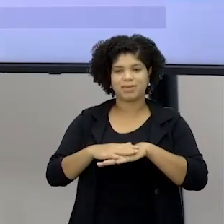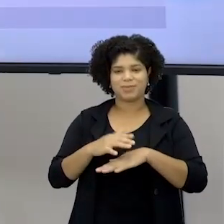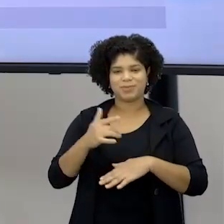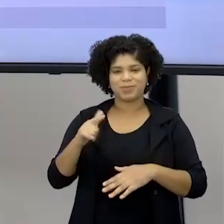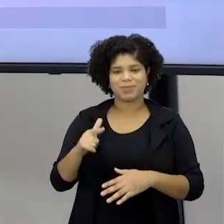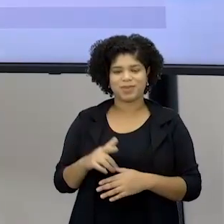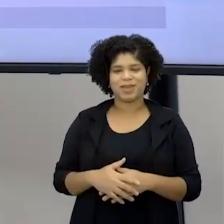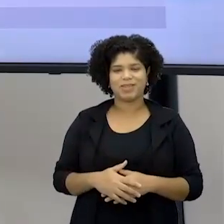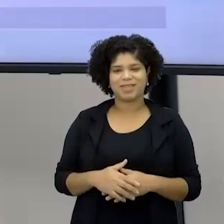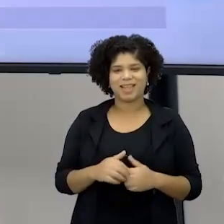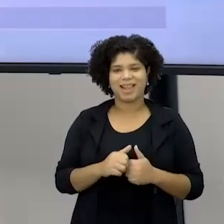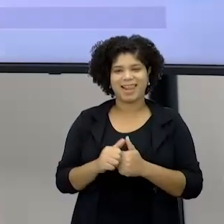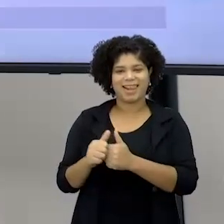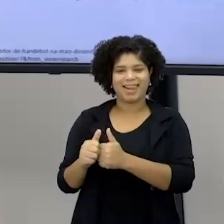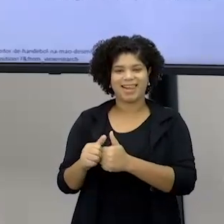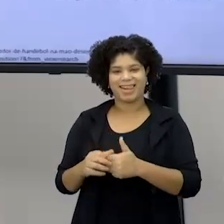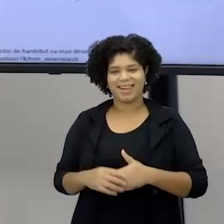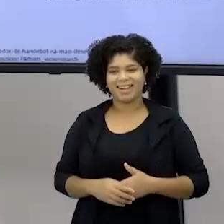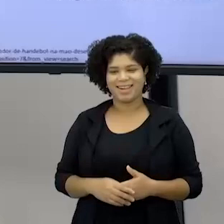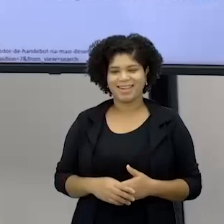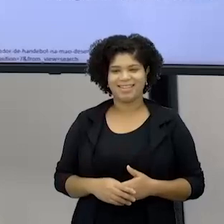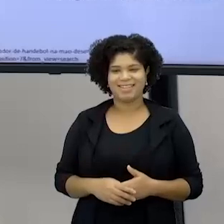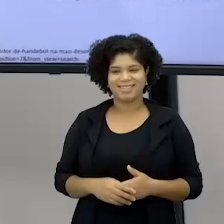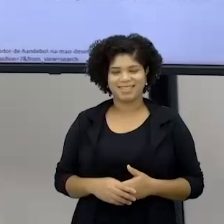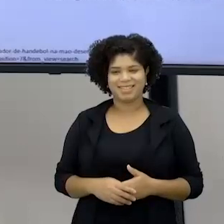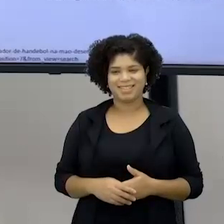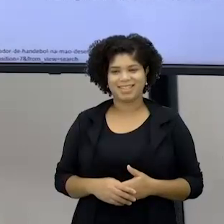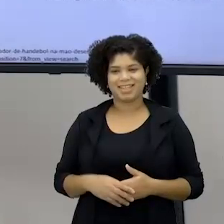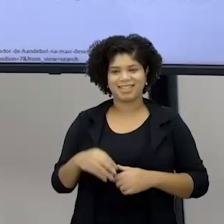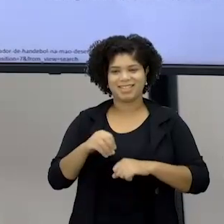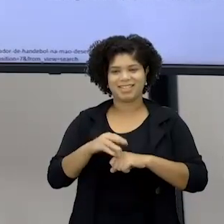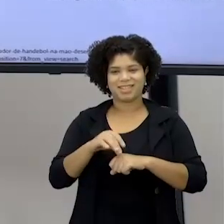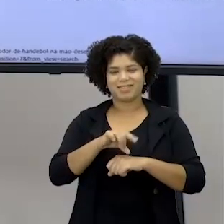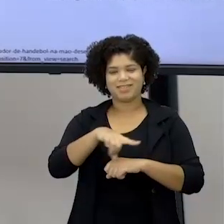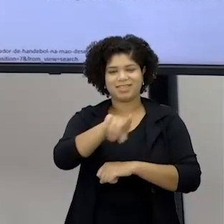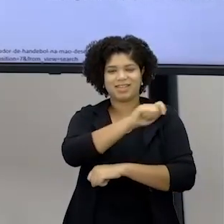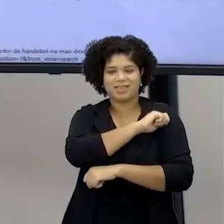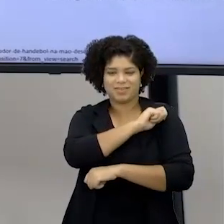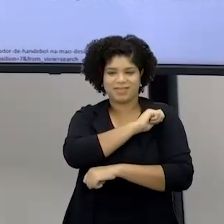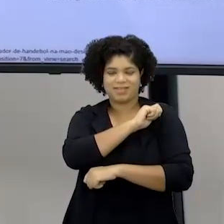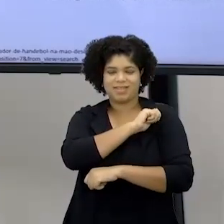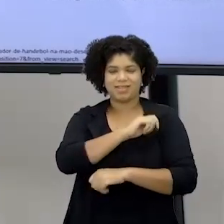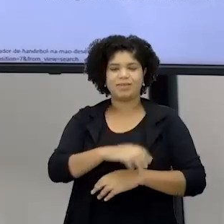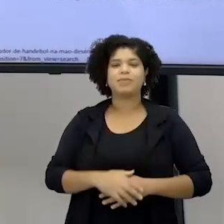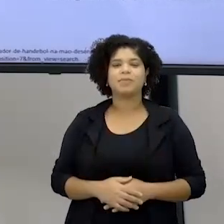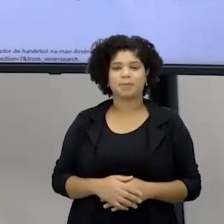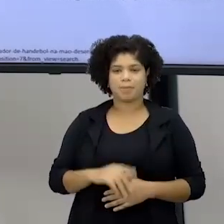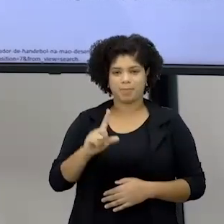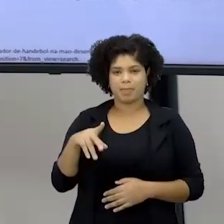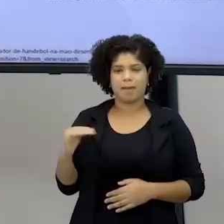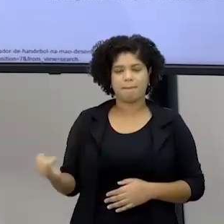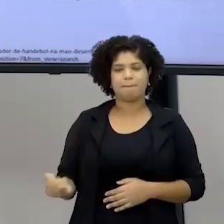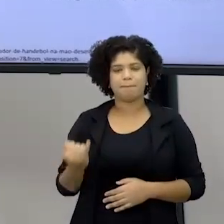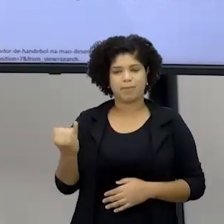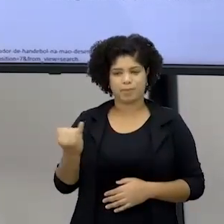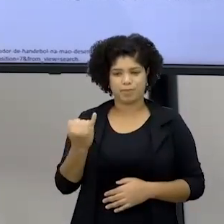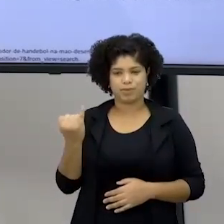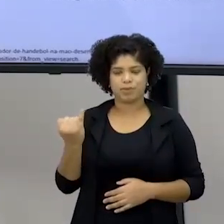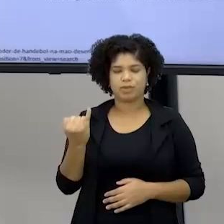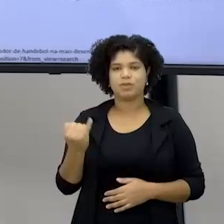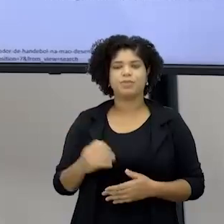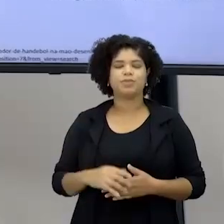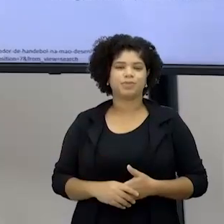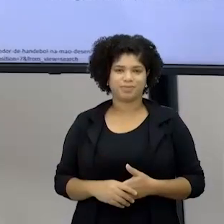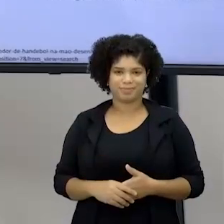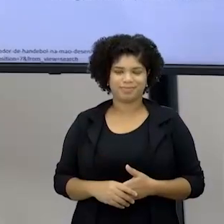tá certo? Então, continuando aqui. Orientação para você, estudante, isso é muito importante,